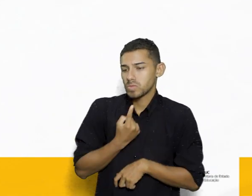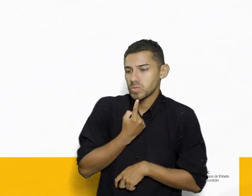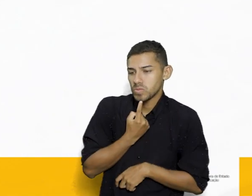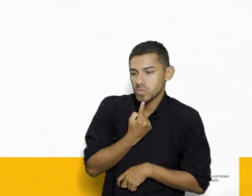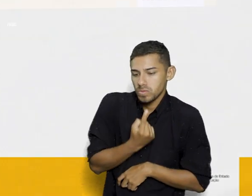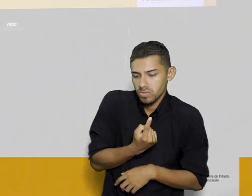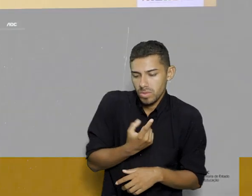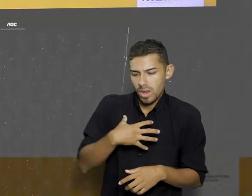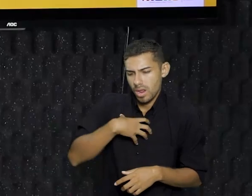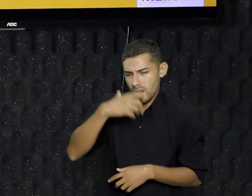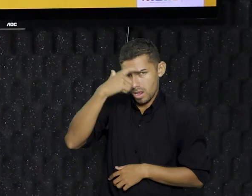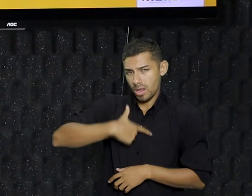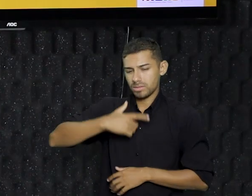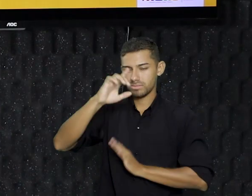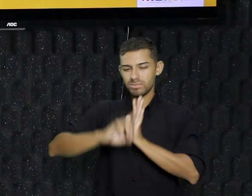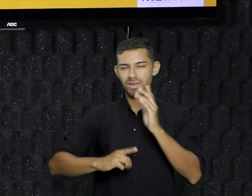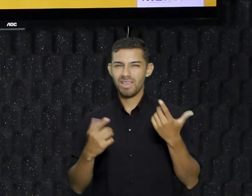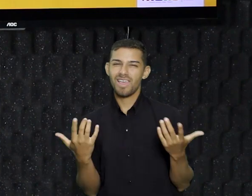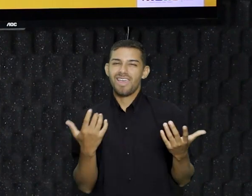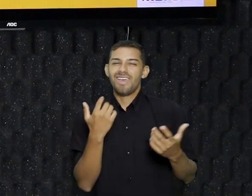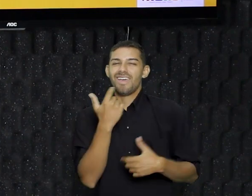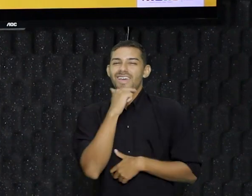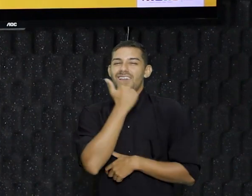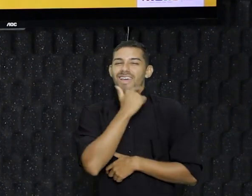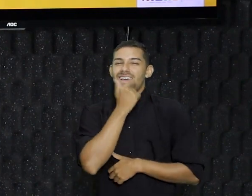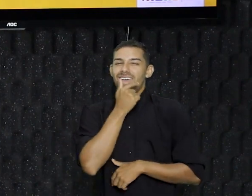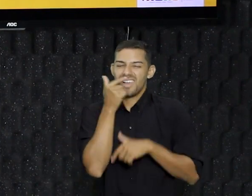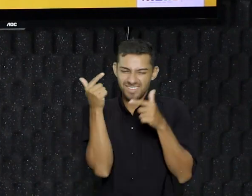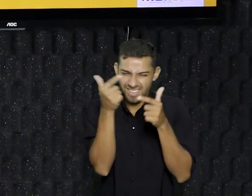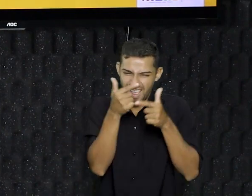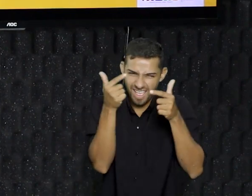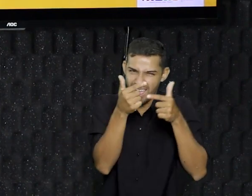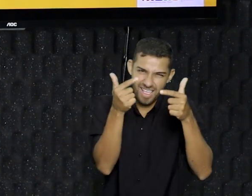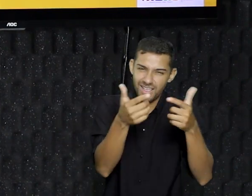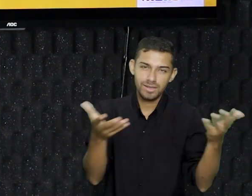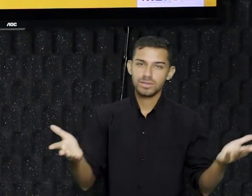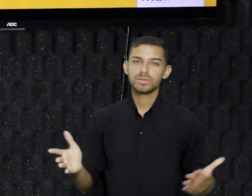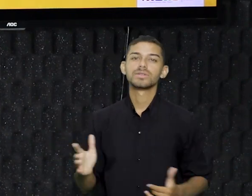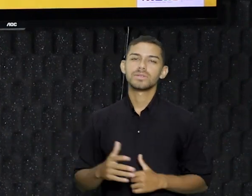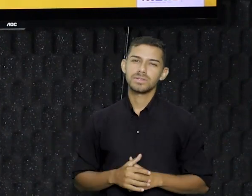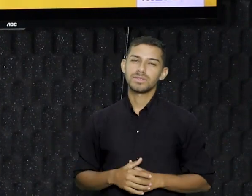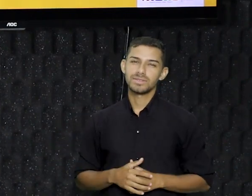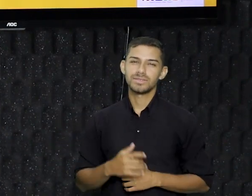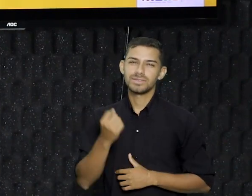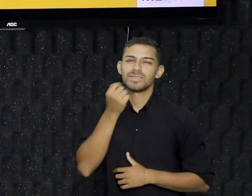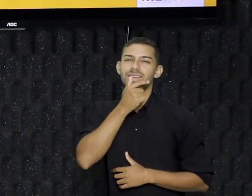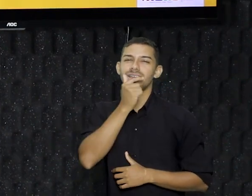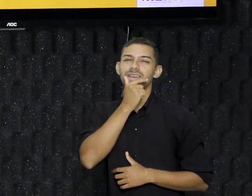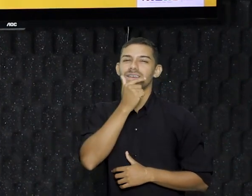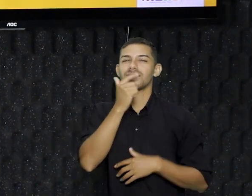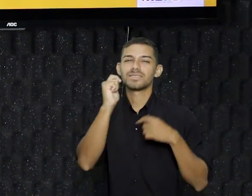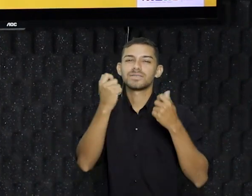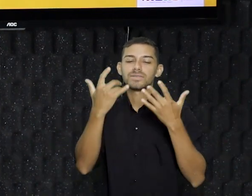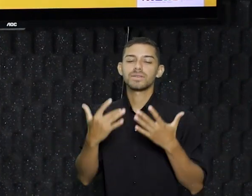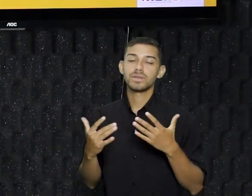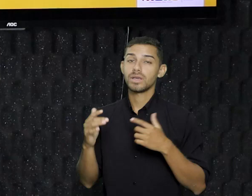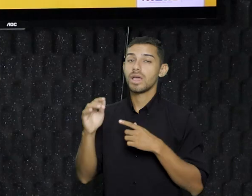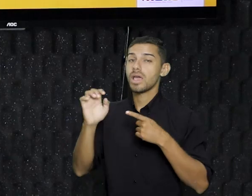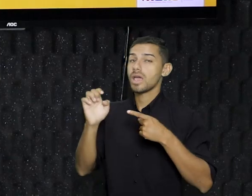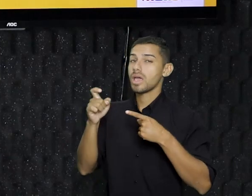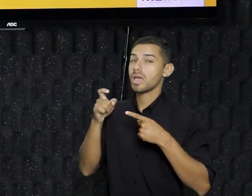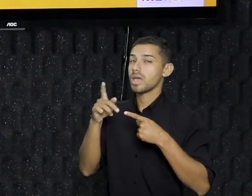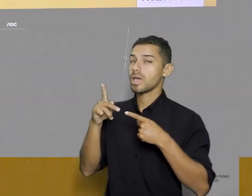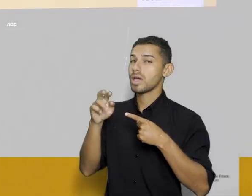feline se sente no direito de debochar do desenho de enriqueta porque foi um deboche quando ela falou a respeito do